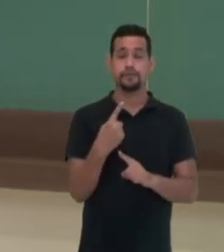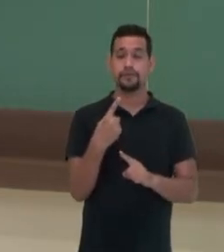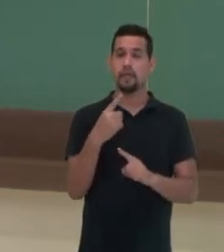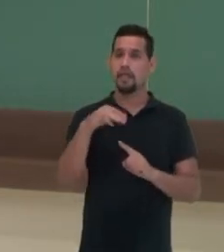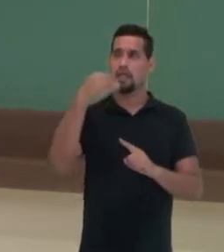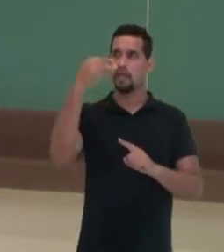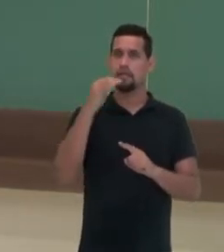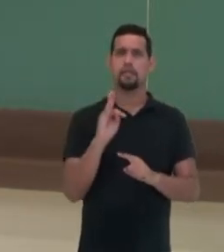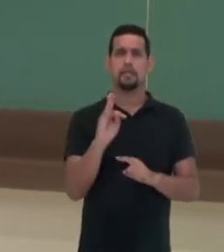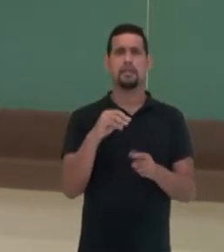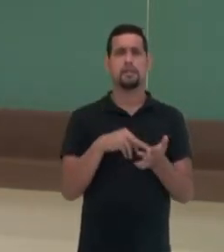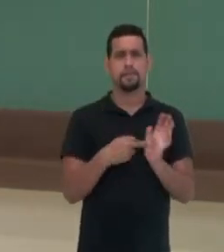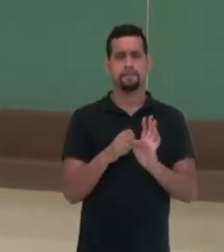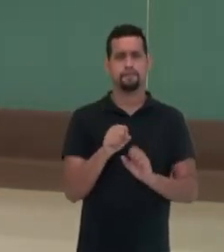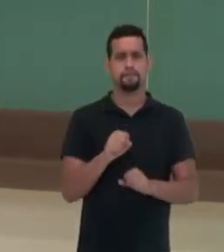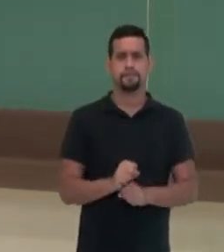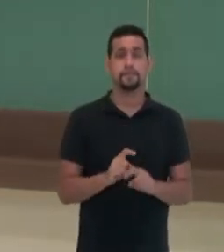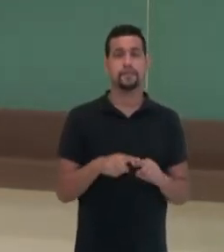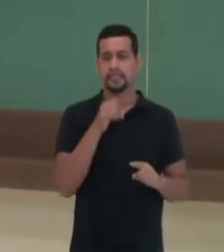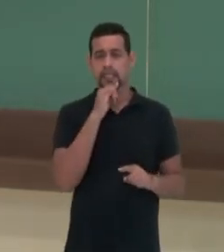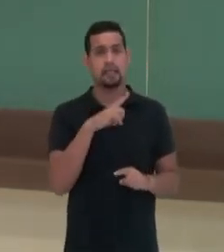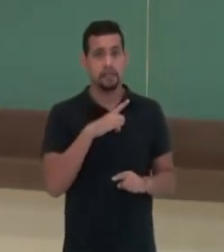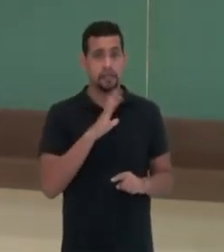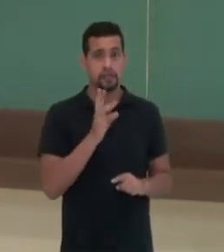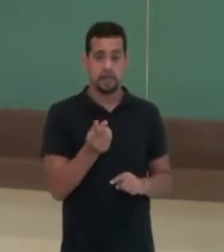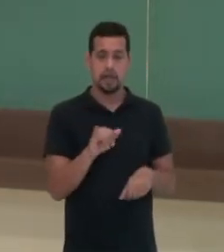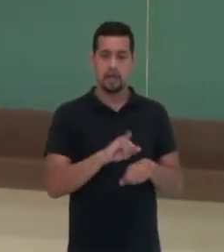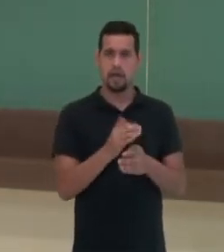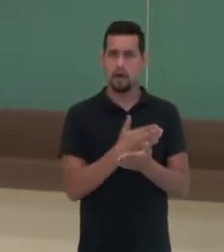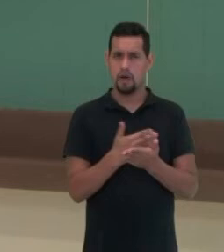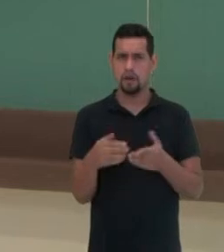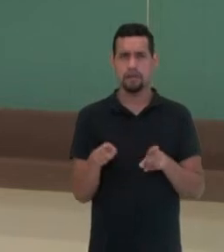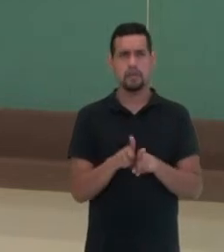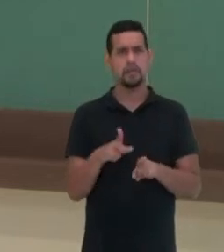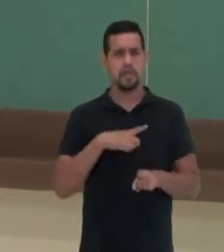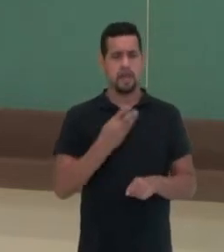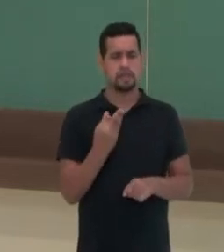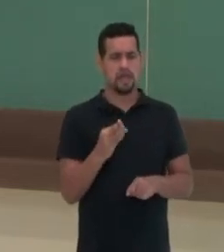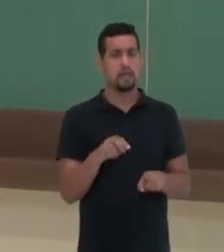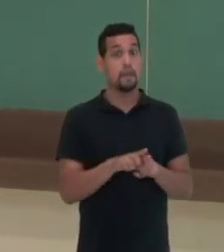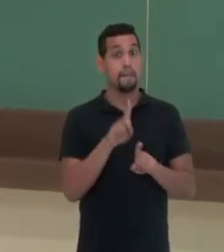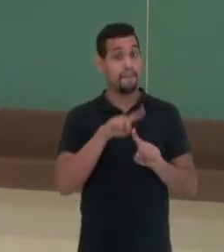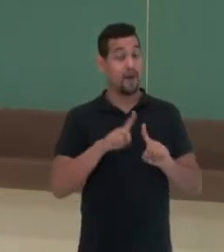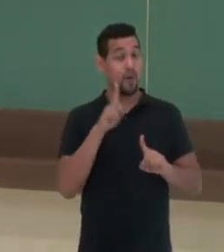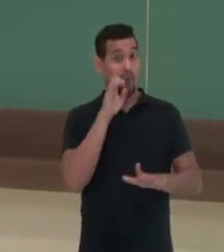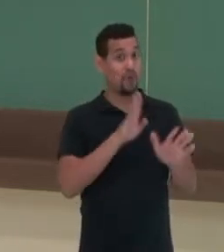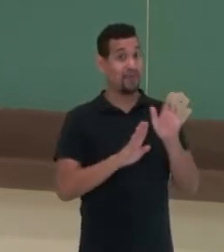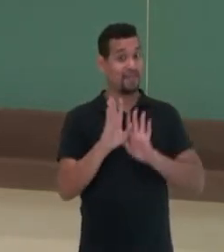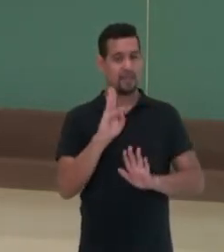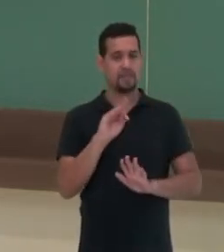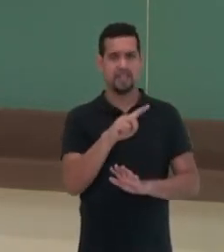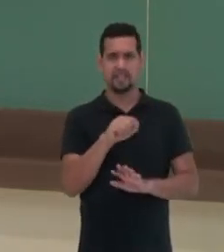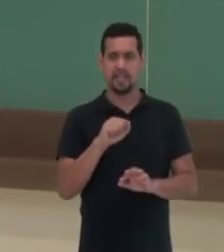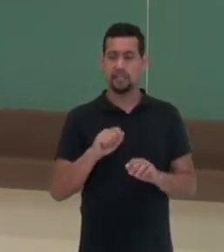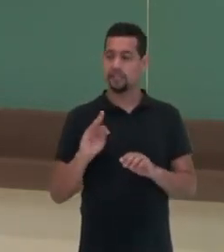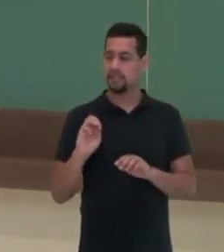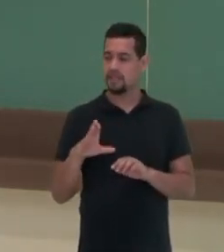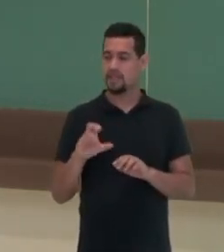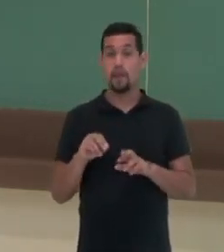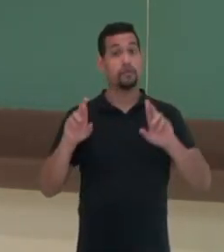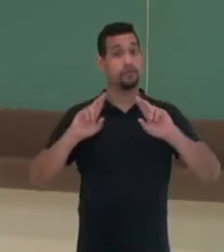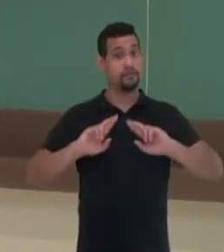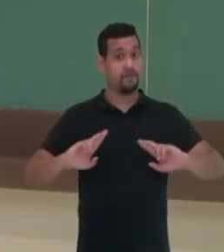elevado ao tempo, ok? Onde você tem o capital inicial, tem a taxa, só cuidado, a taxa e o tempo não estão na